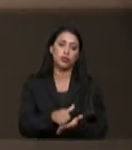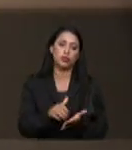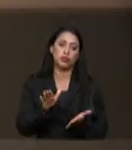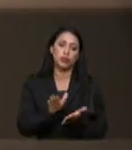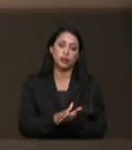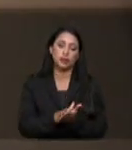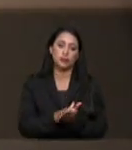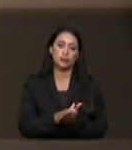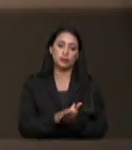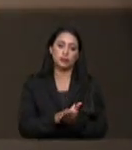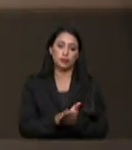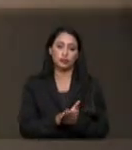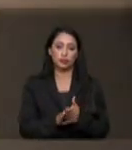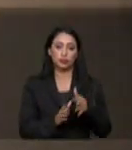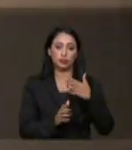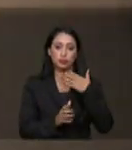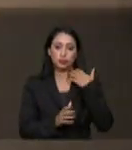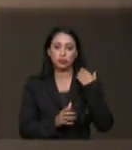eu considero